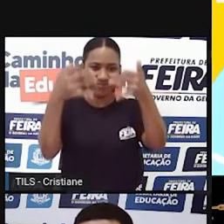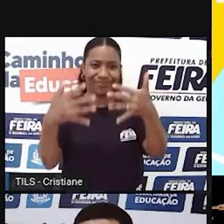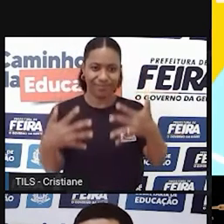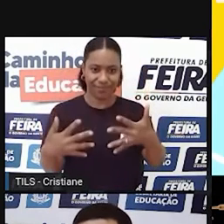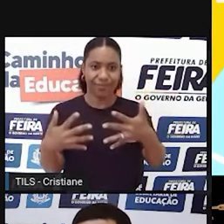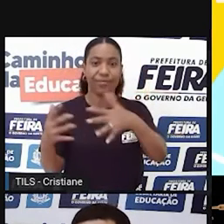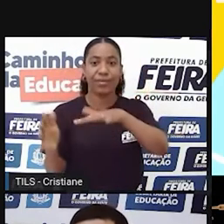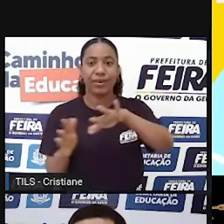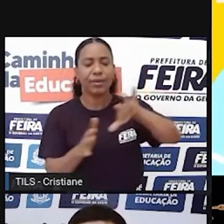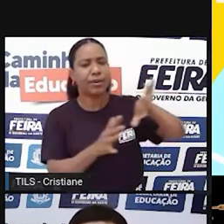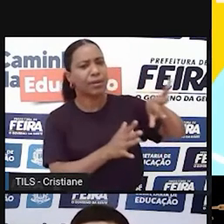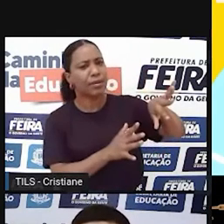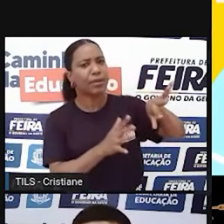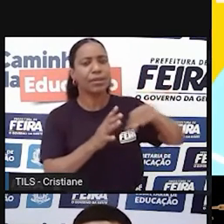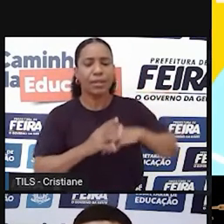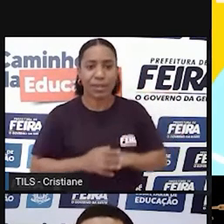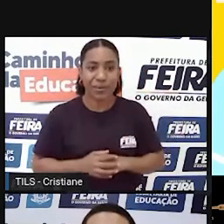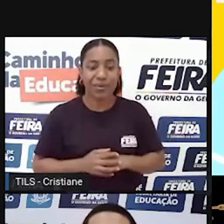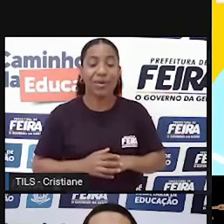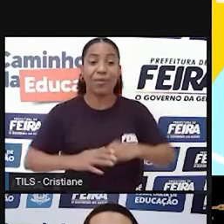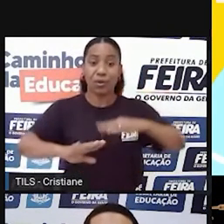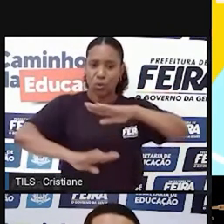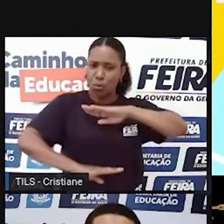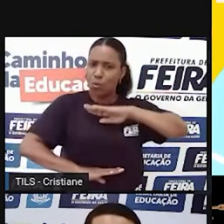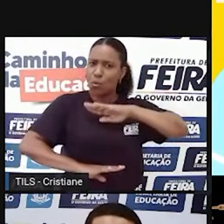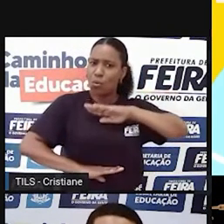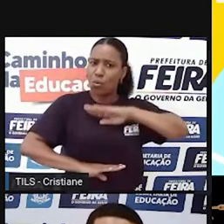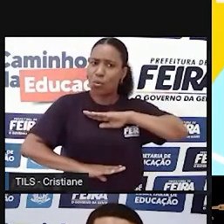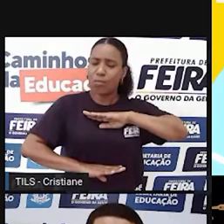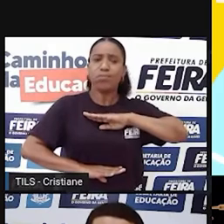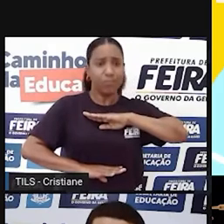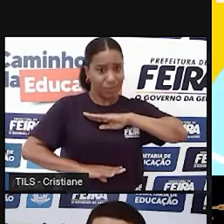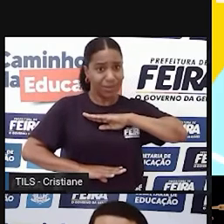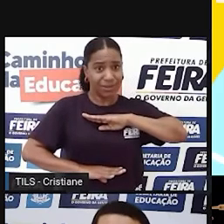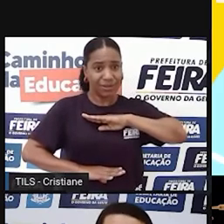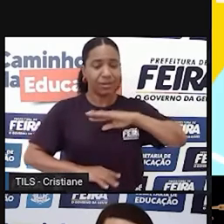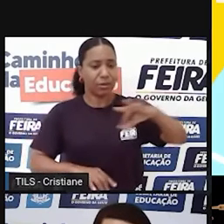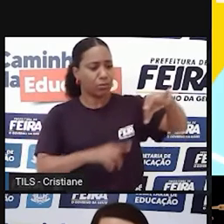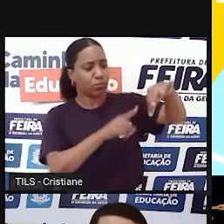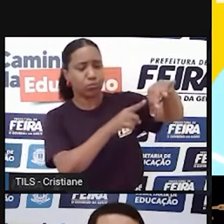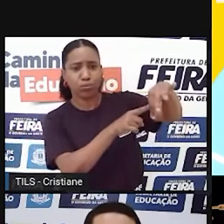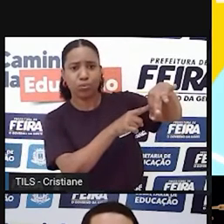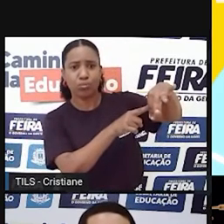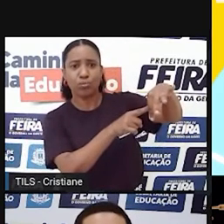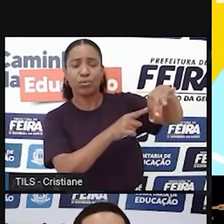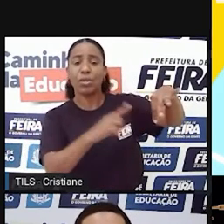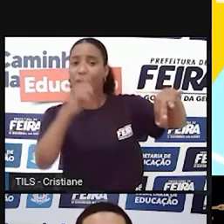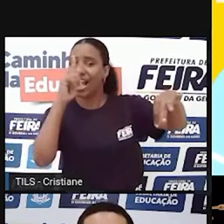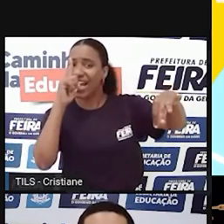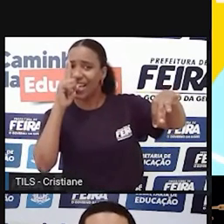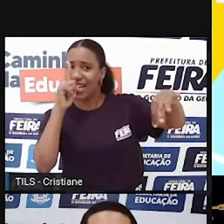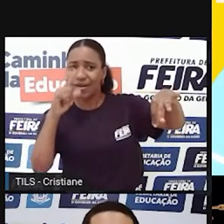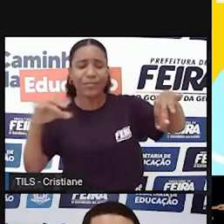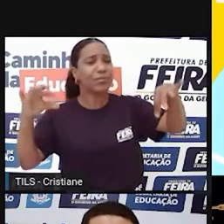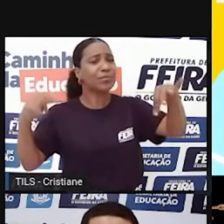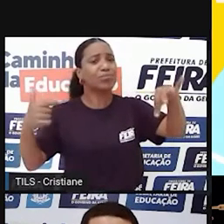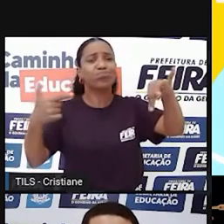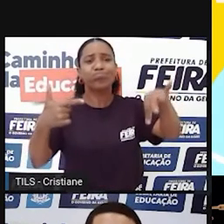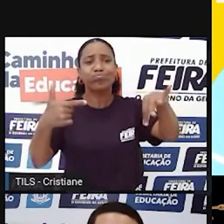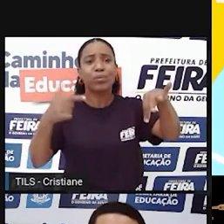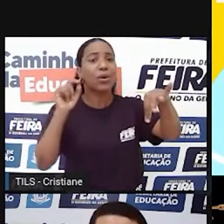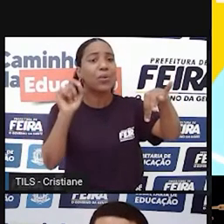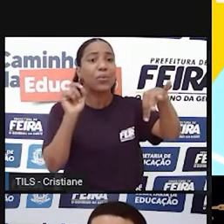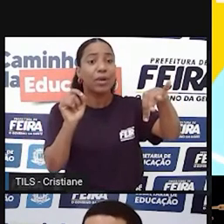aí, qual é o objetivo desses sistemas? Formar uma nova vida. O objetivo biológico deles é formar um novo ser